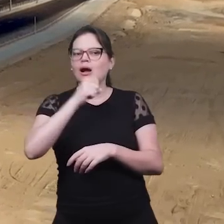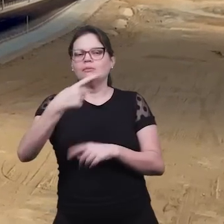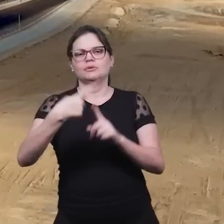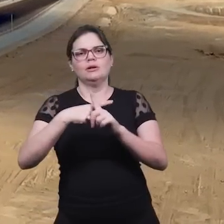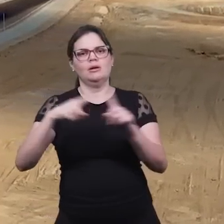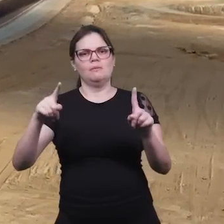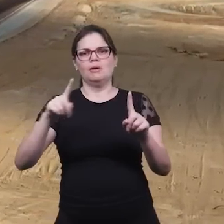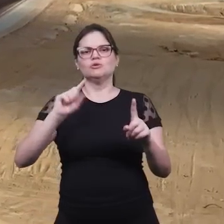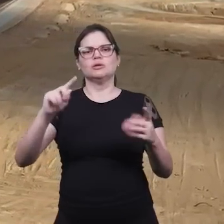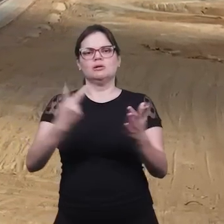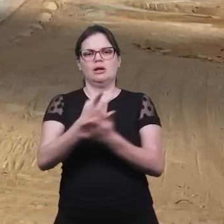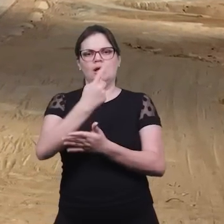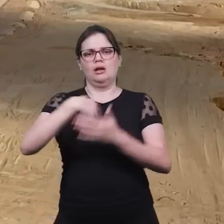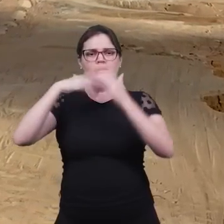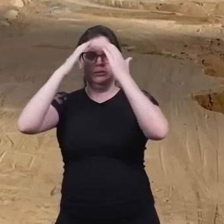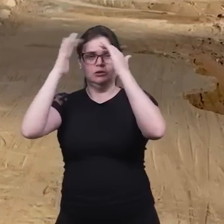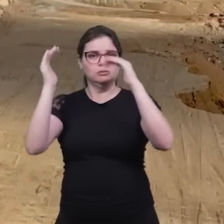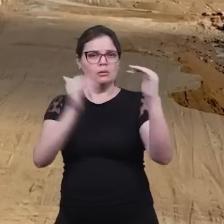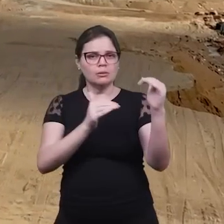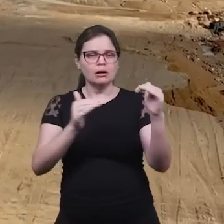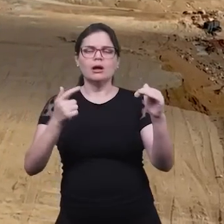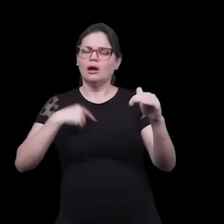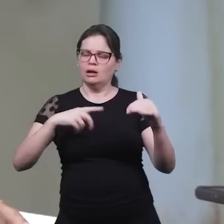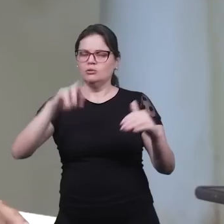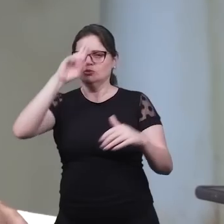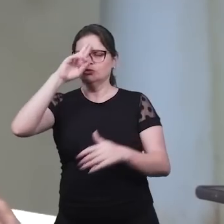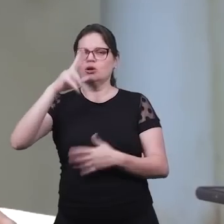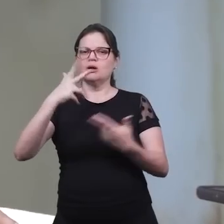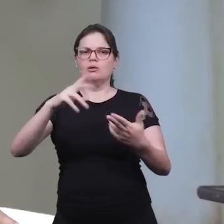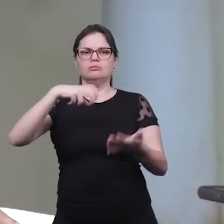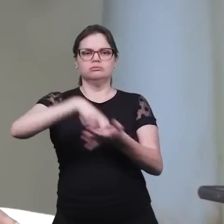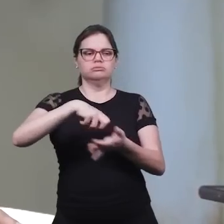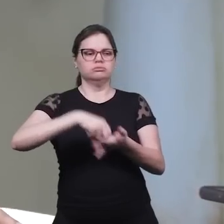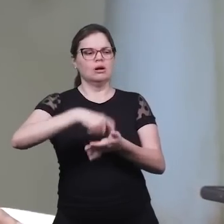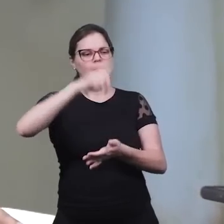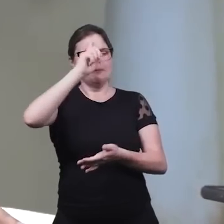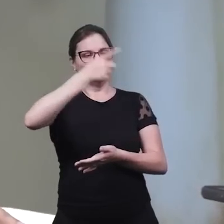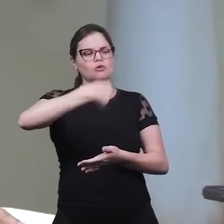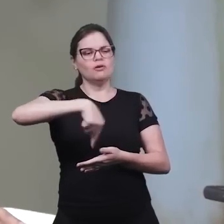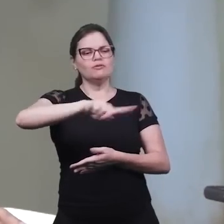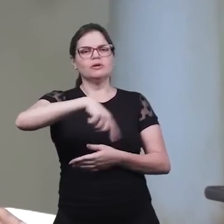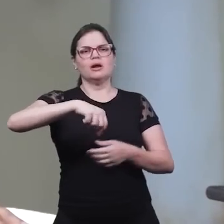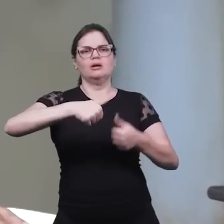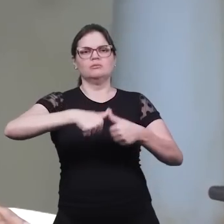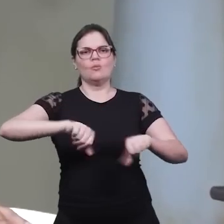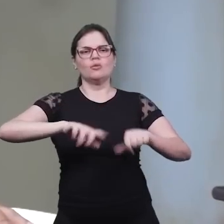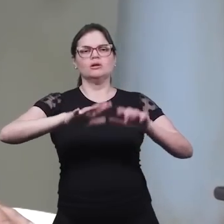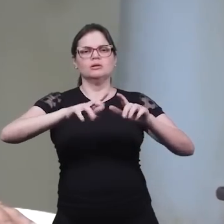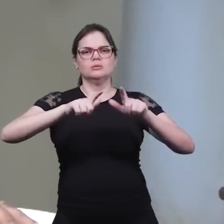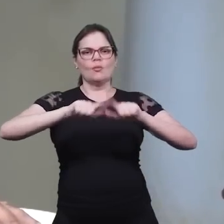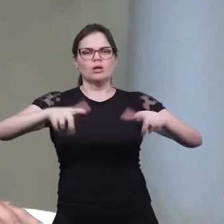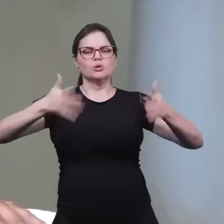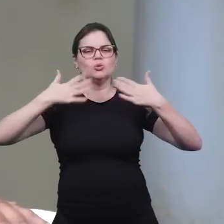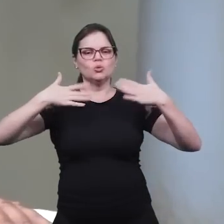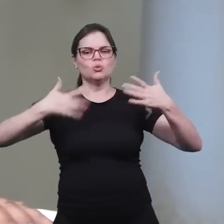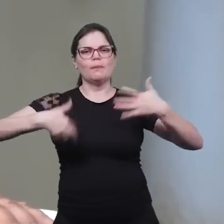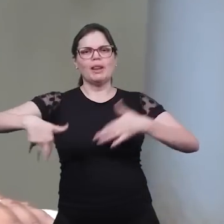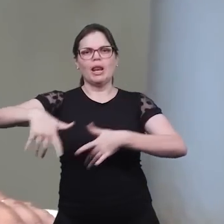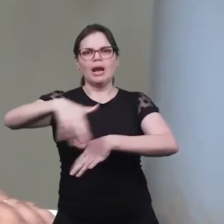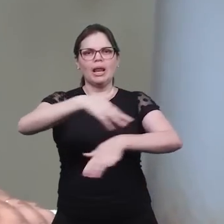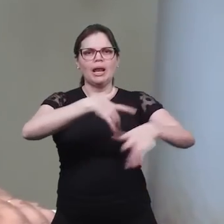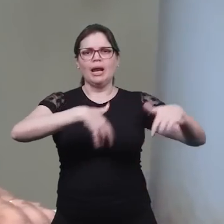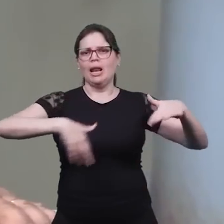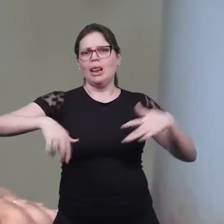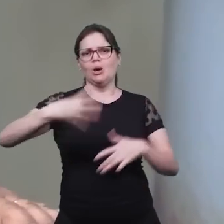E os egípcios morreram dentro desse mar. Eu lembro daquela história, Ian. Eu lembro da história daquela jovem que